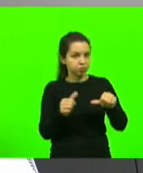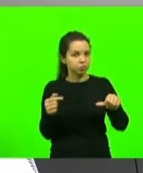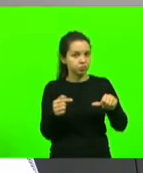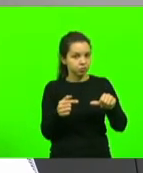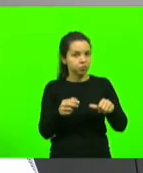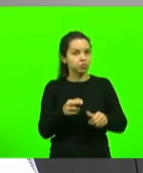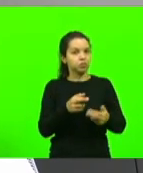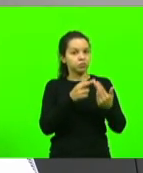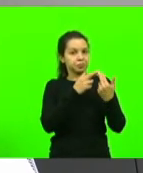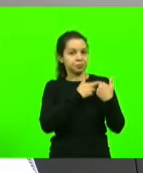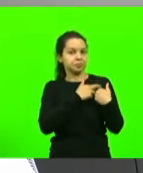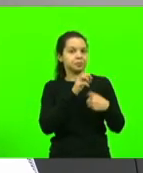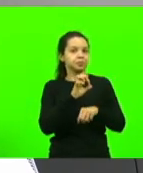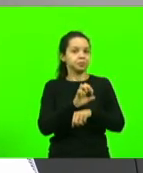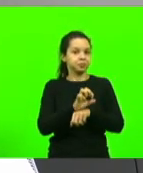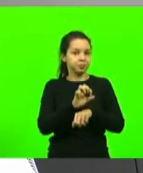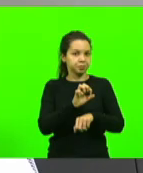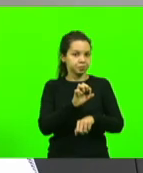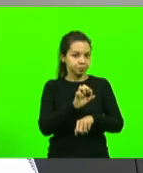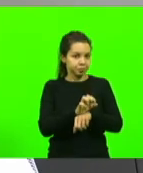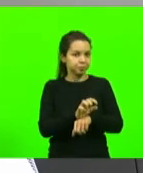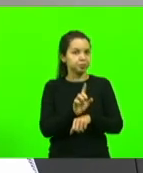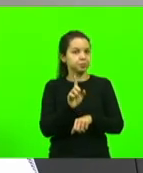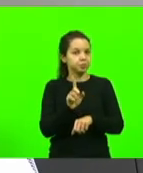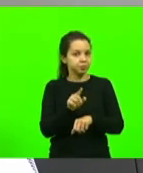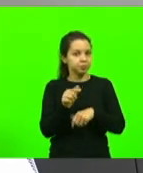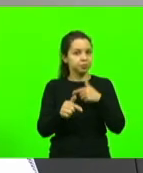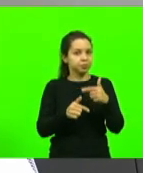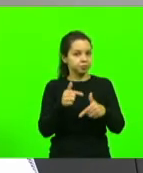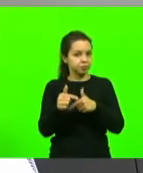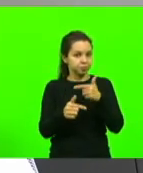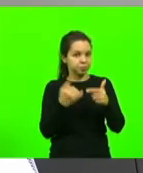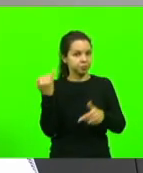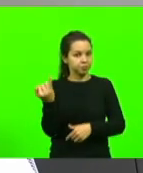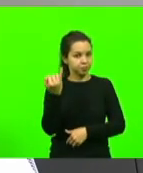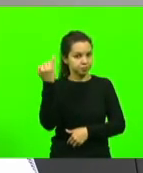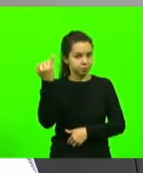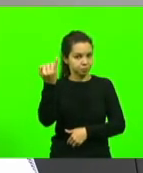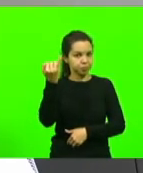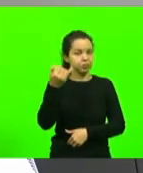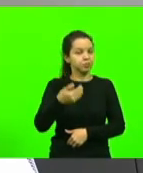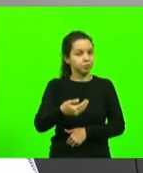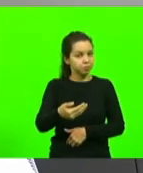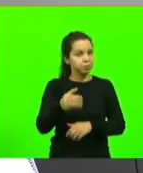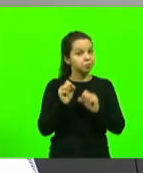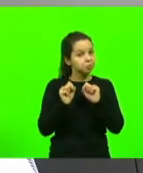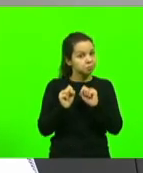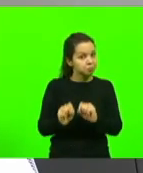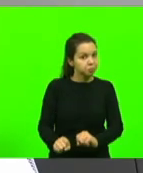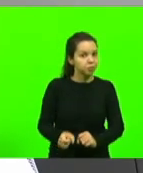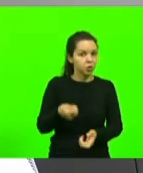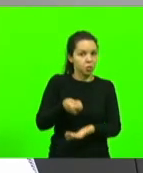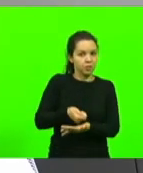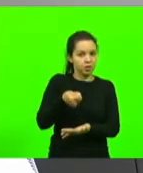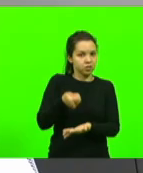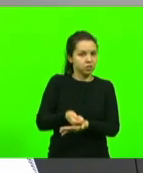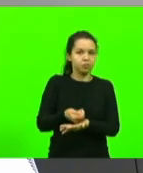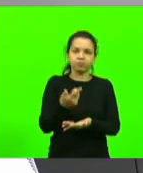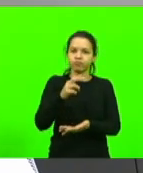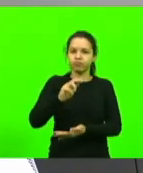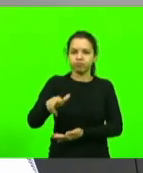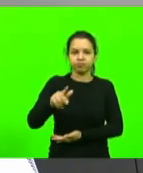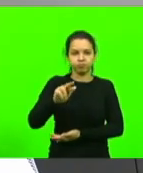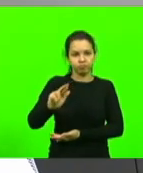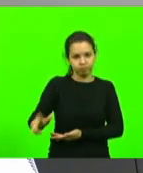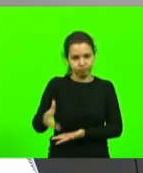de serviços essenciais poderá deixar de ser obrigação do Estado privando pessoas que